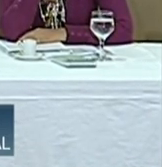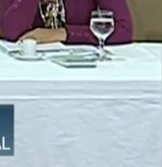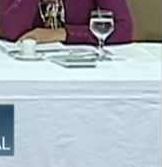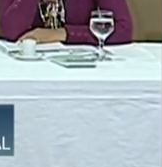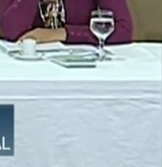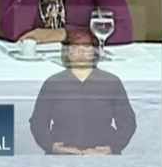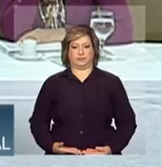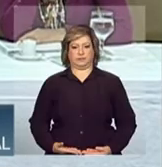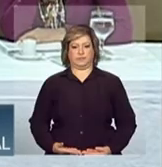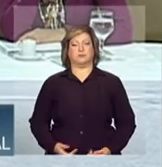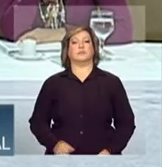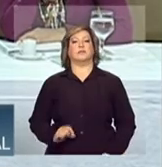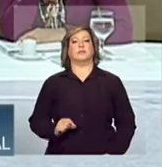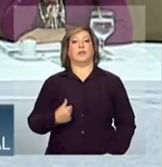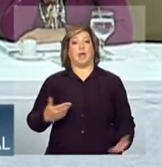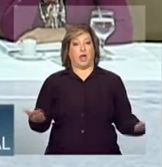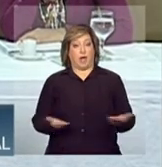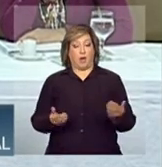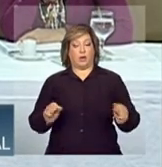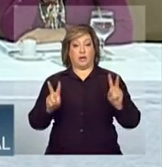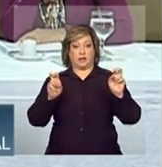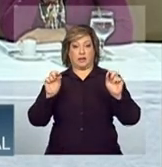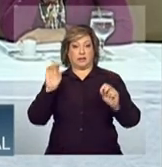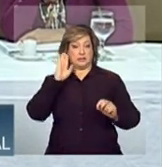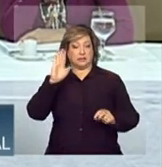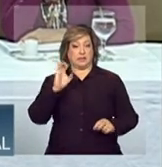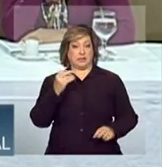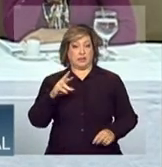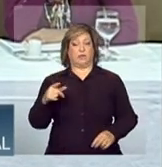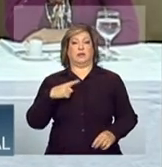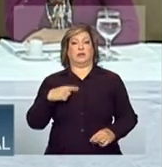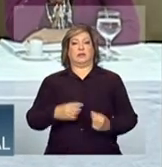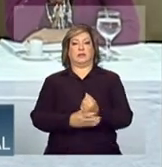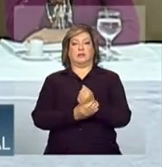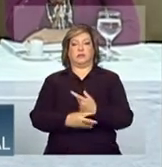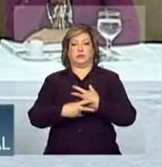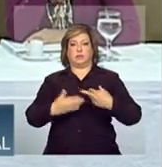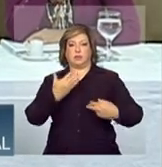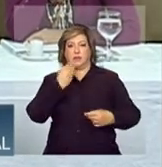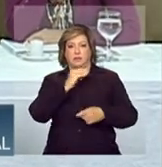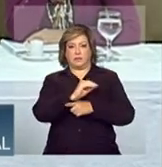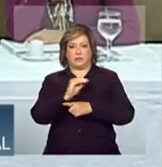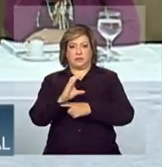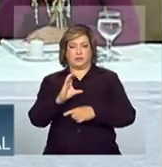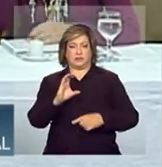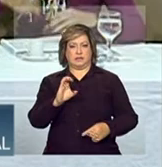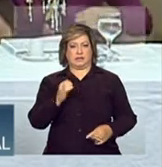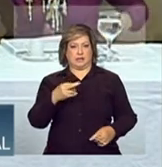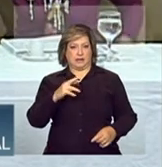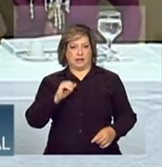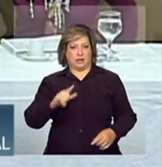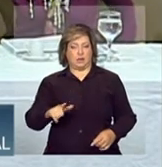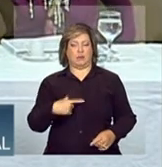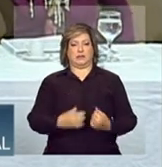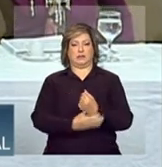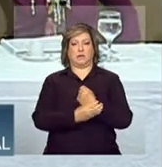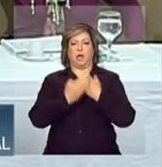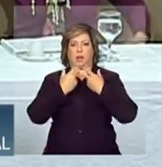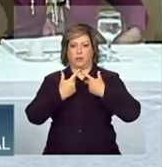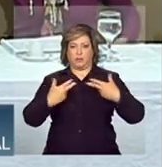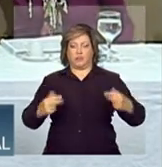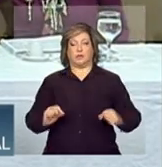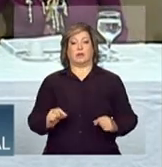tema central, que é a construção do Sistema Nacional de Segurança Alimentar e Nutricional. E